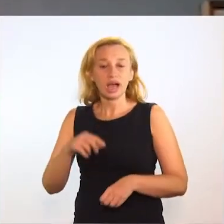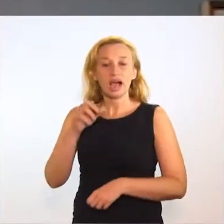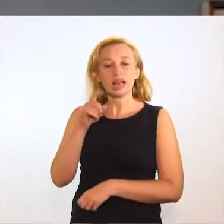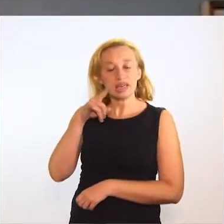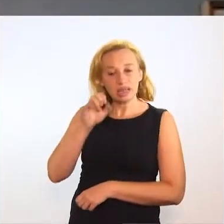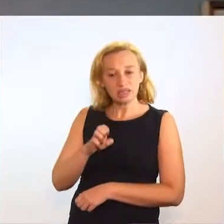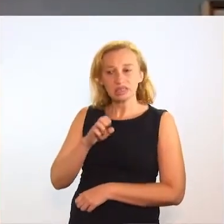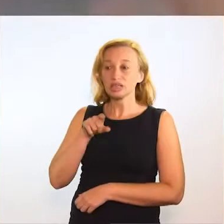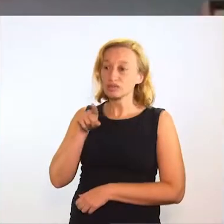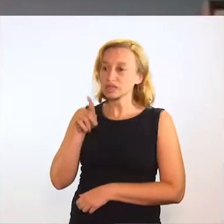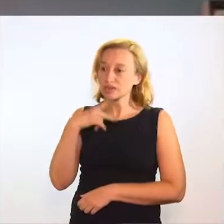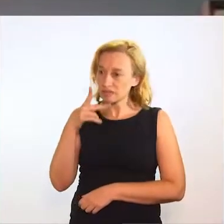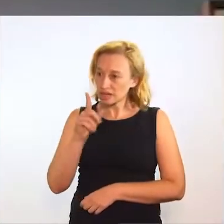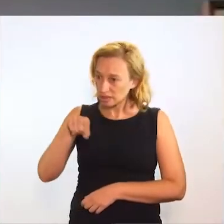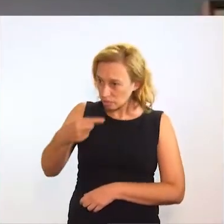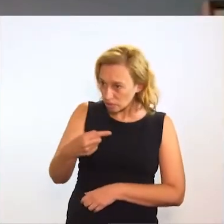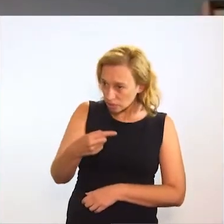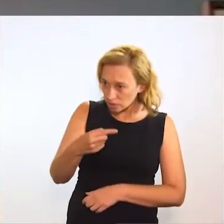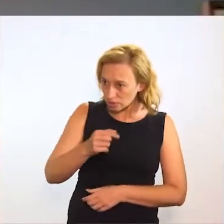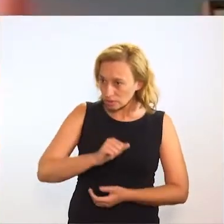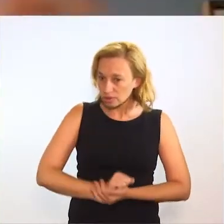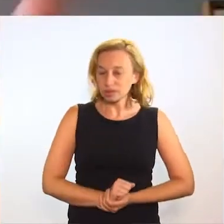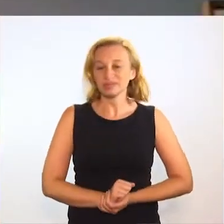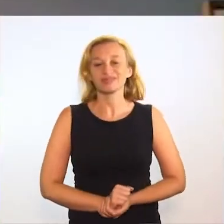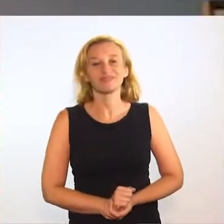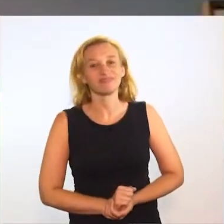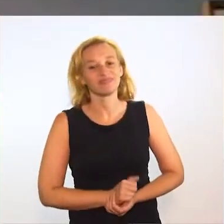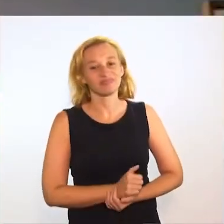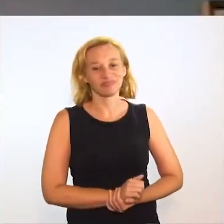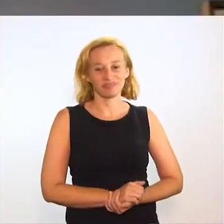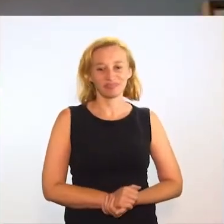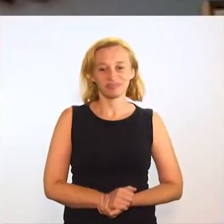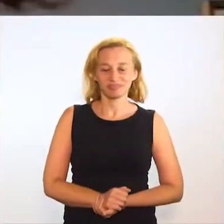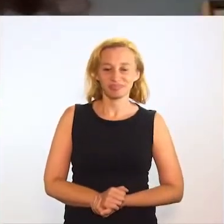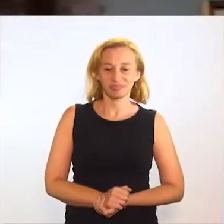Vou voltar para a Ariane e você fala na sequência?